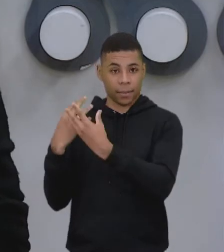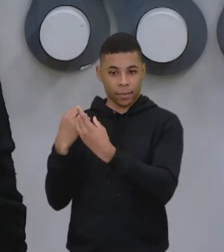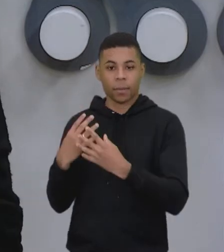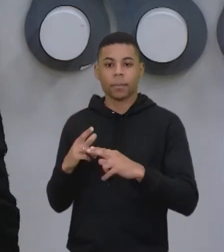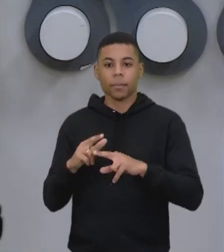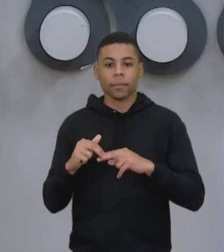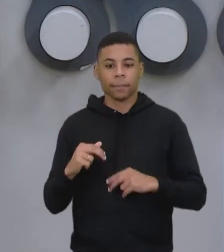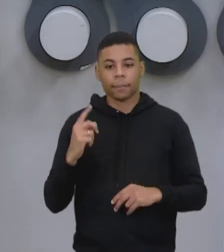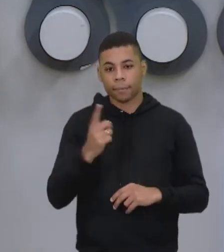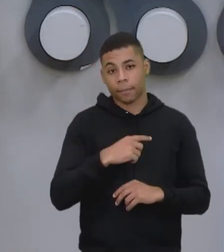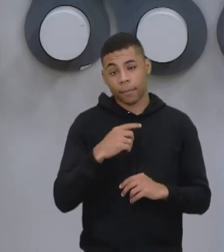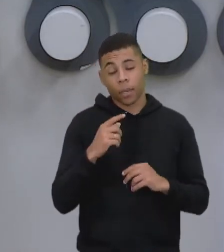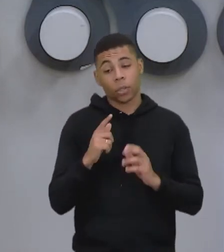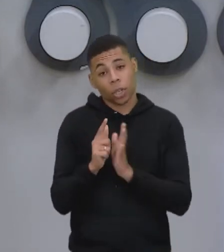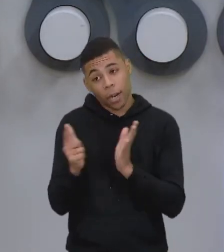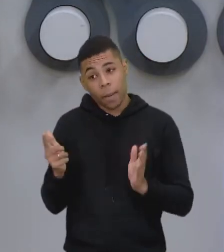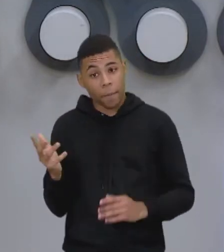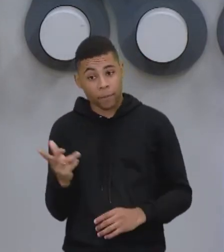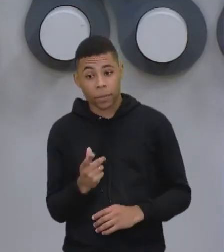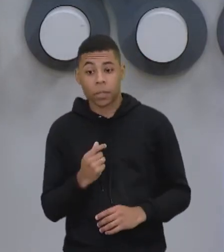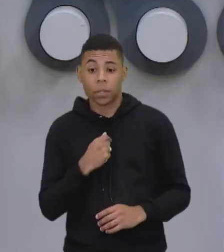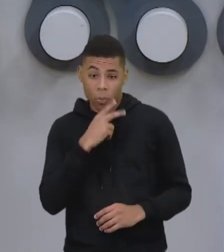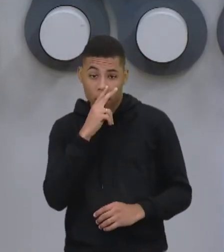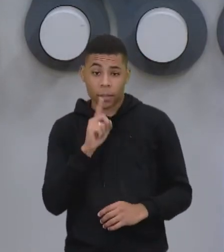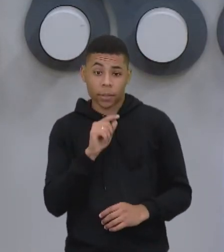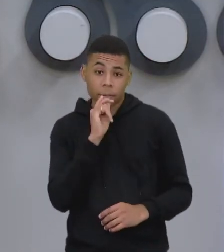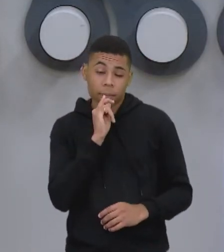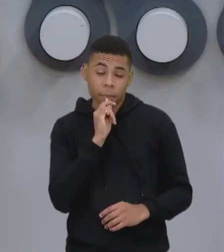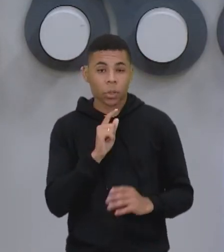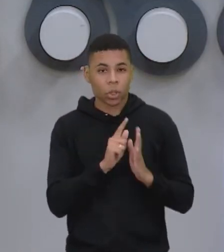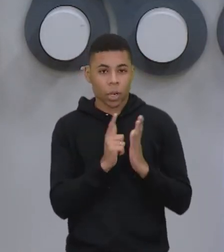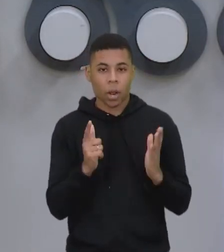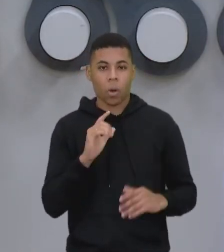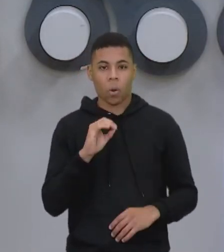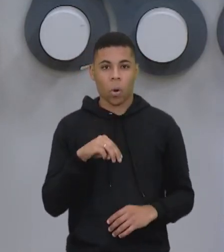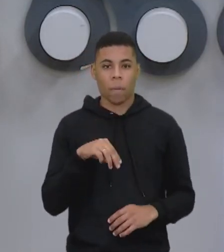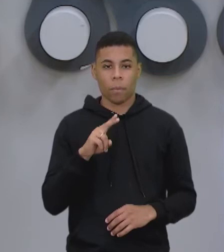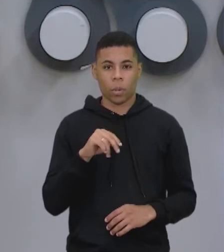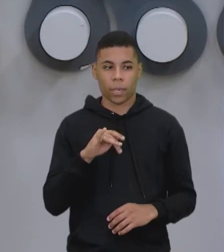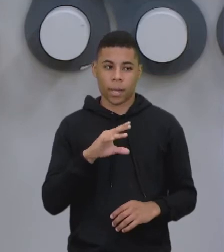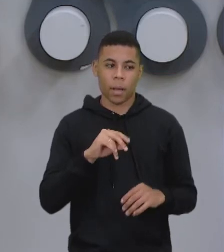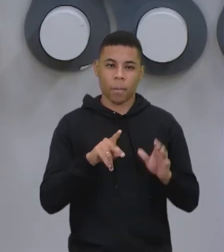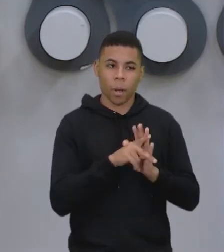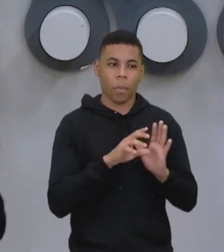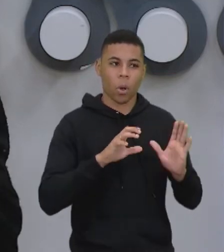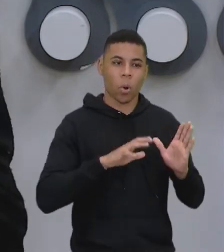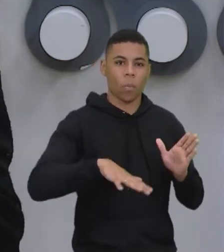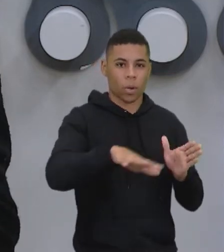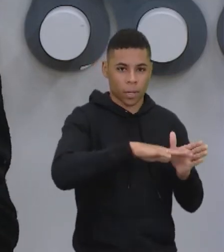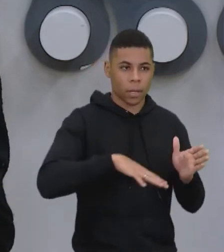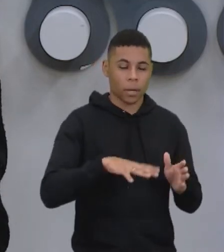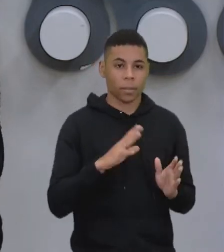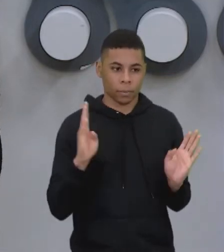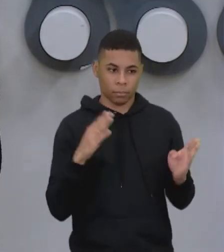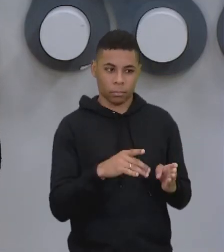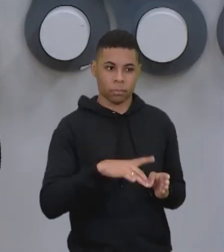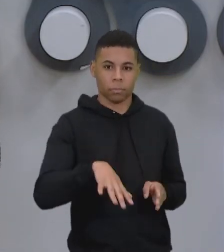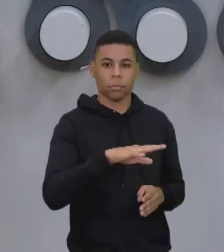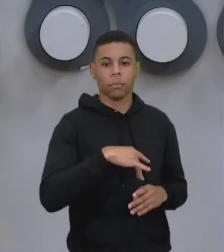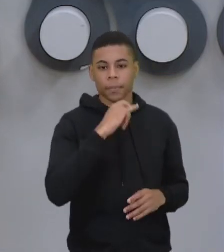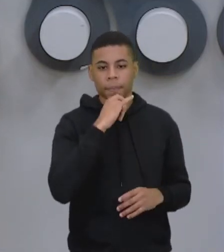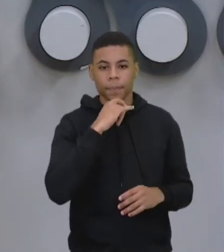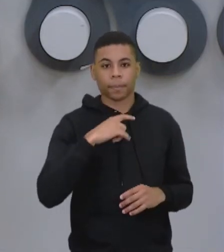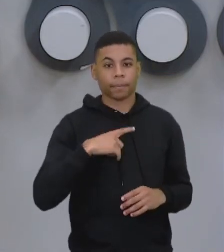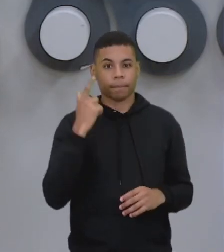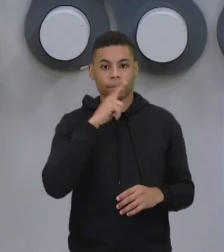Então, quando a gente fala de jornalismo eficiente, a gente pode dizer o seguinte: o jornal comunitário, por exemplo, ele alcança essa eficiência quando ele traz...